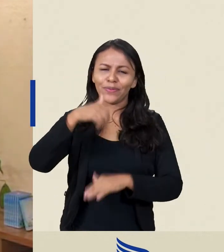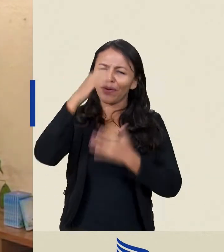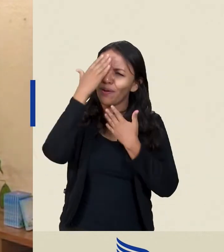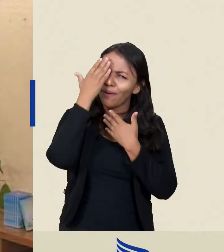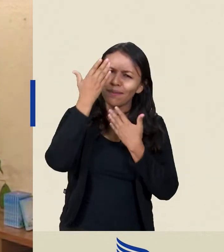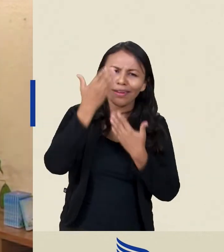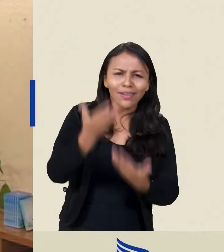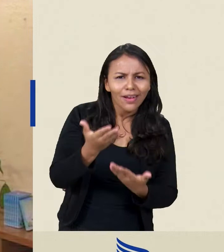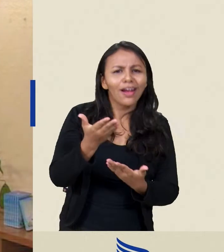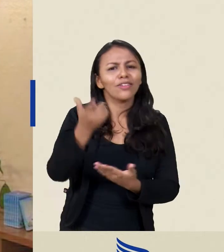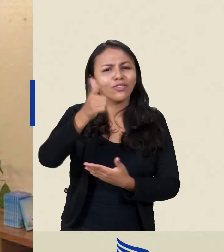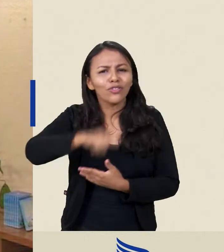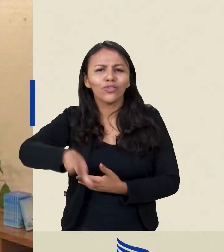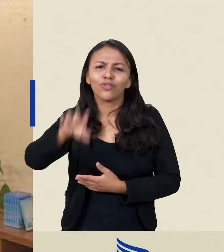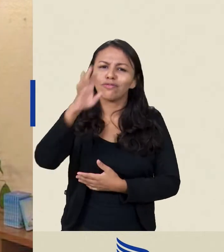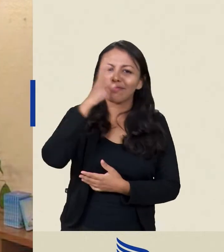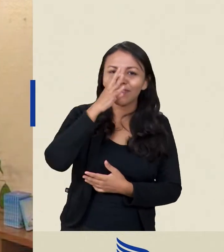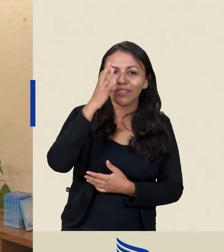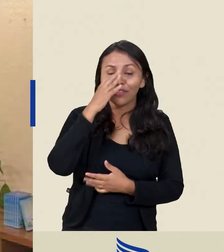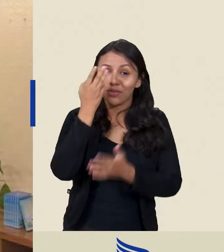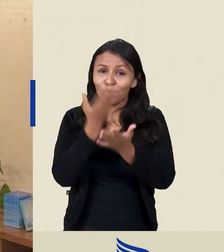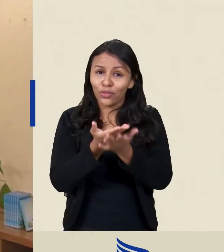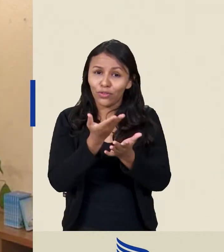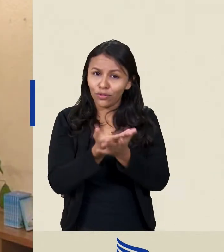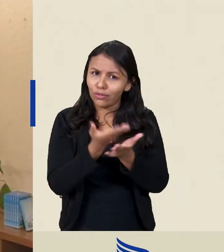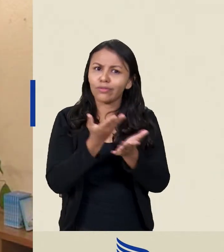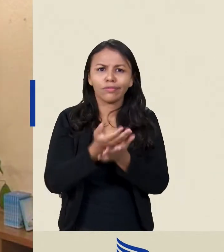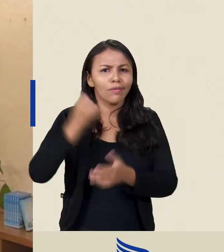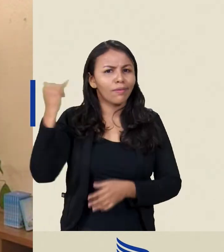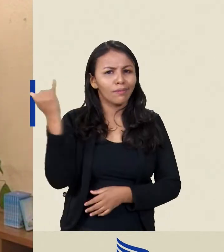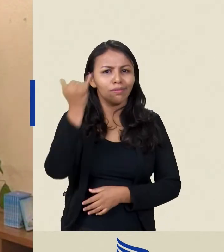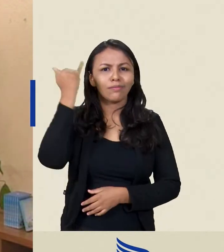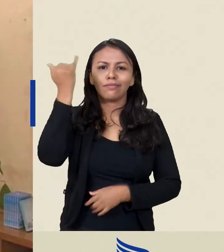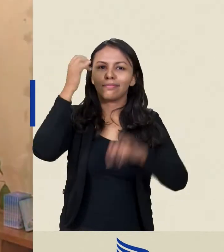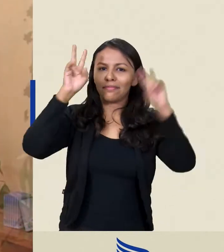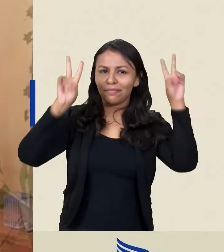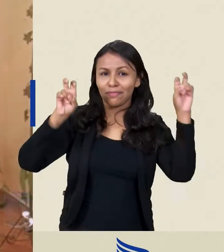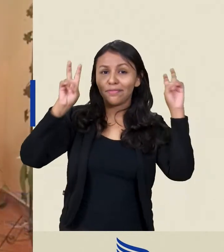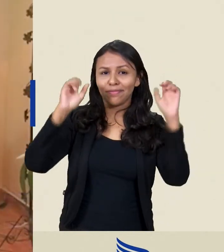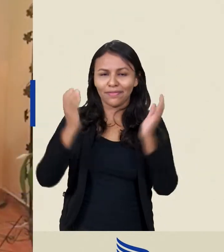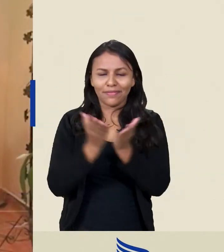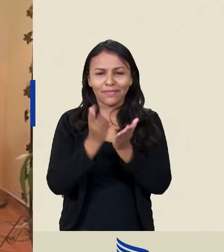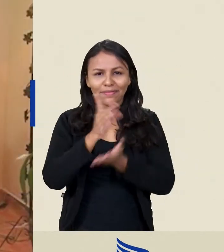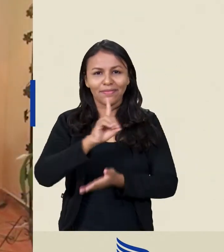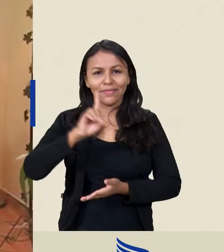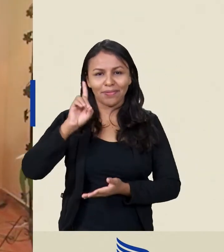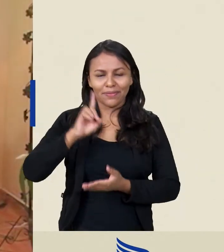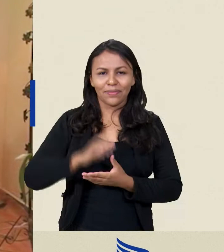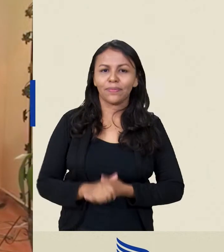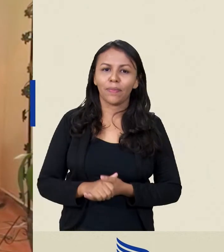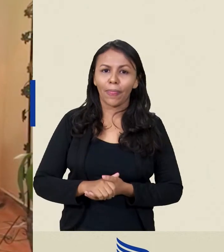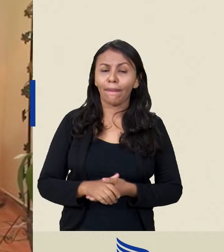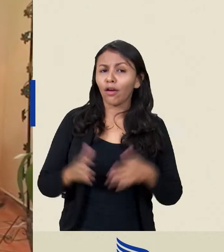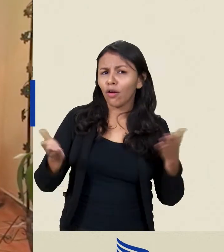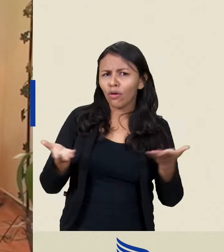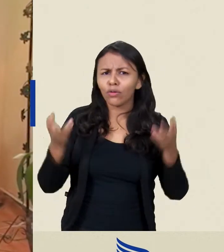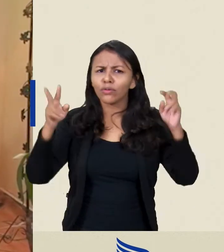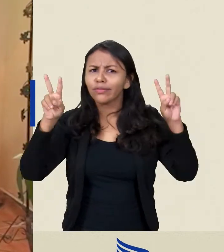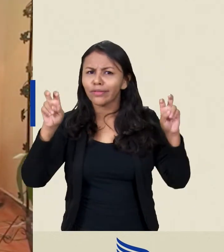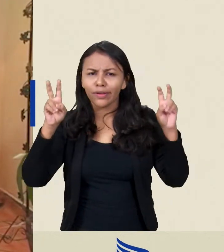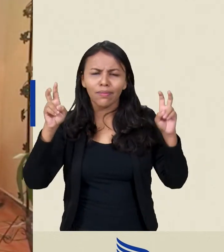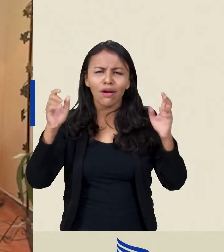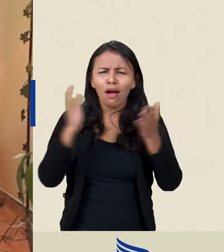acompanhar em mais um estudo sobre os grandes temas da Palavra de Deus. O assunto que abordaremos, para